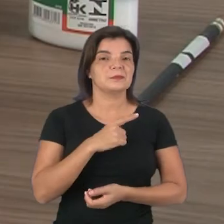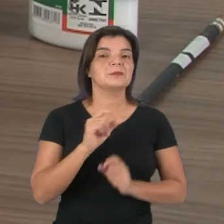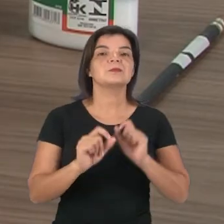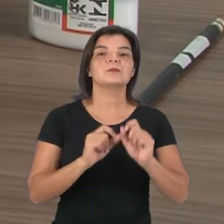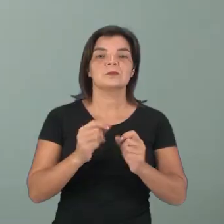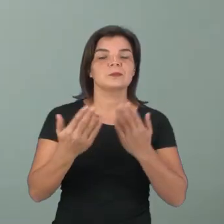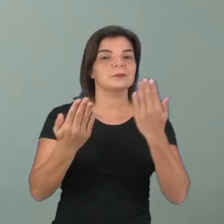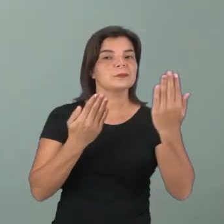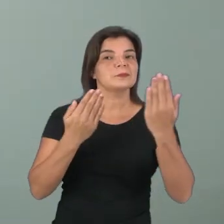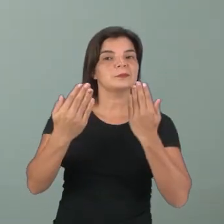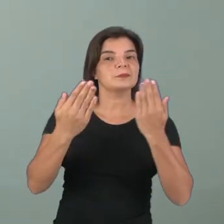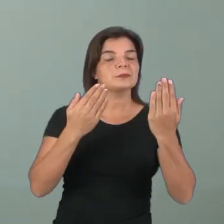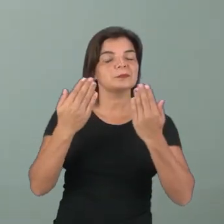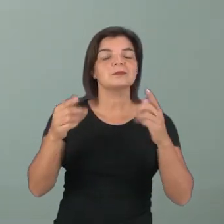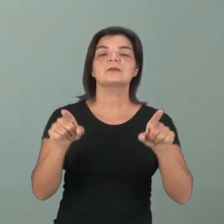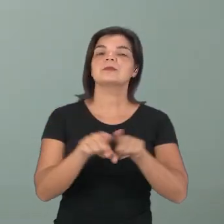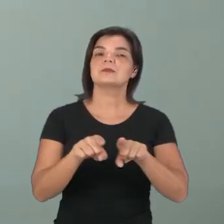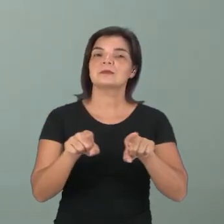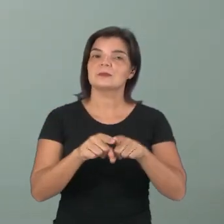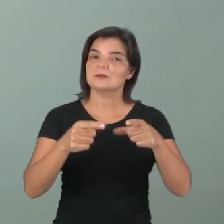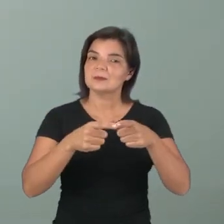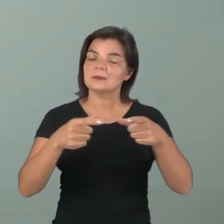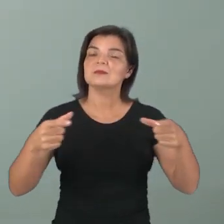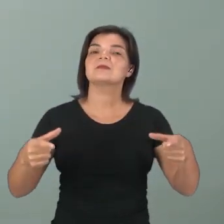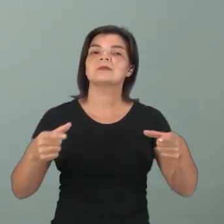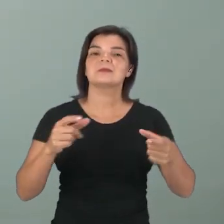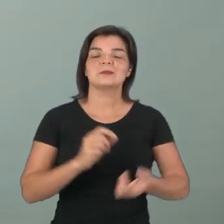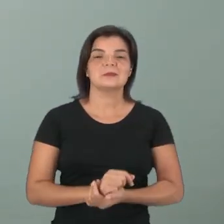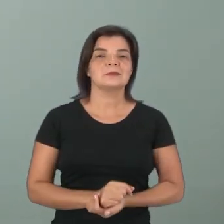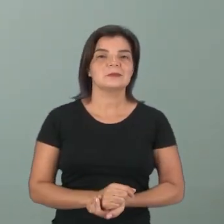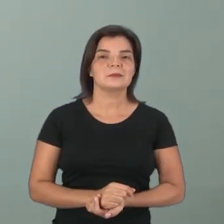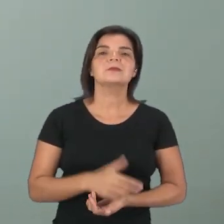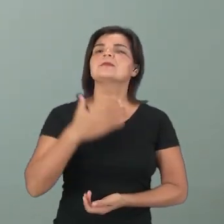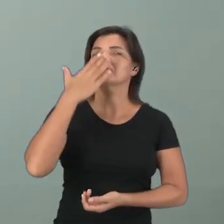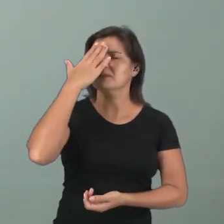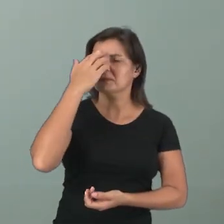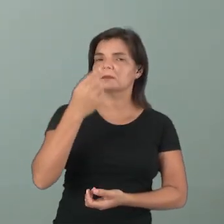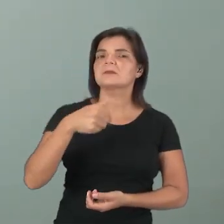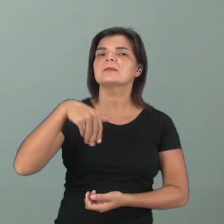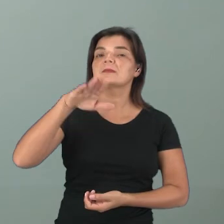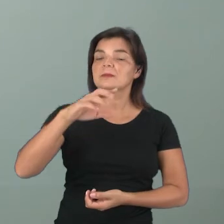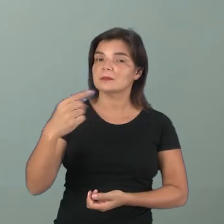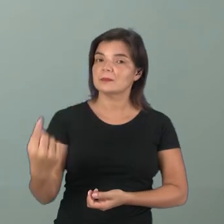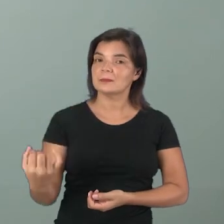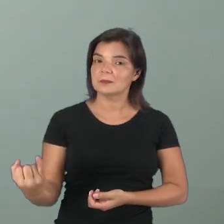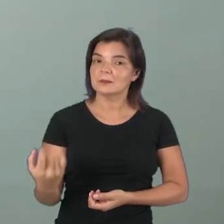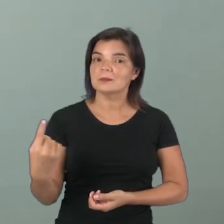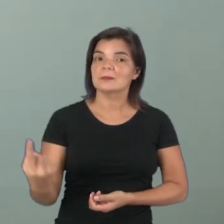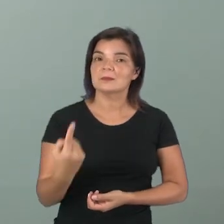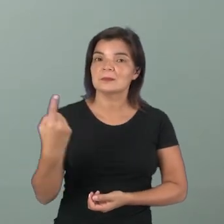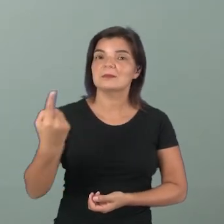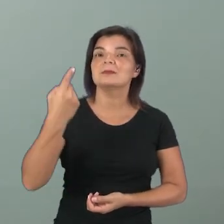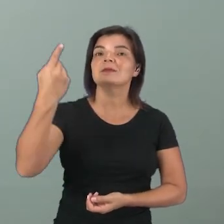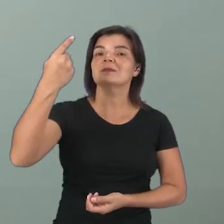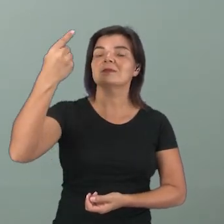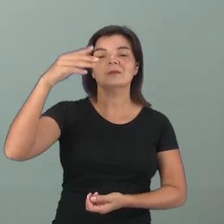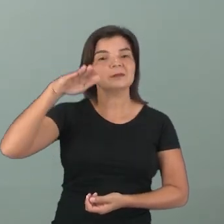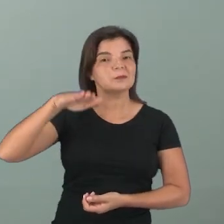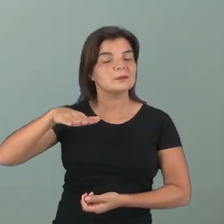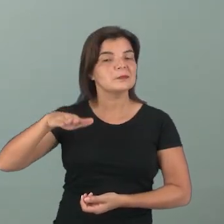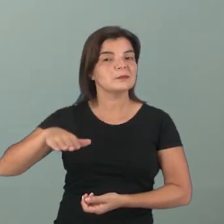quê? Comparando também grandezas, saber quem é mais alto, quem é